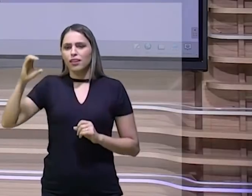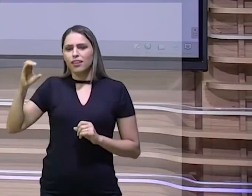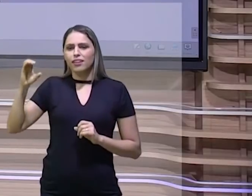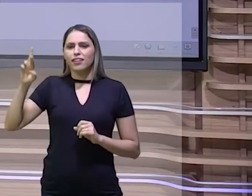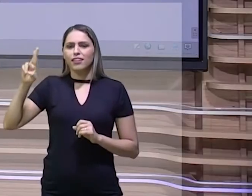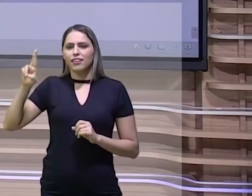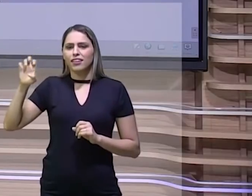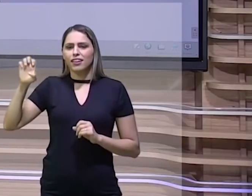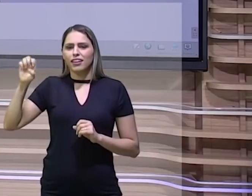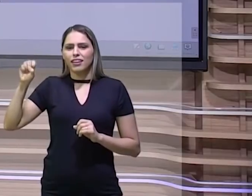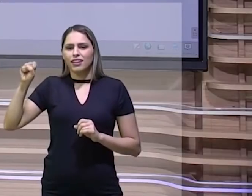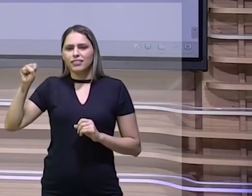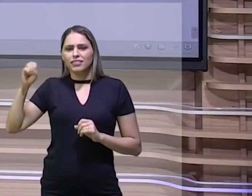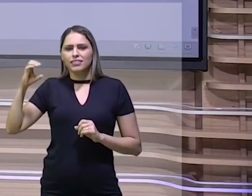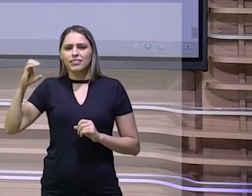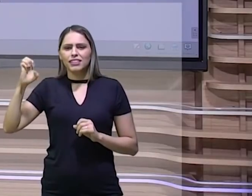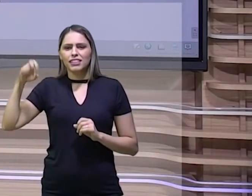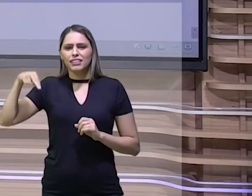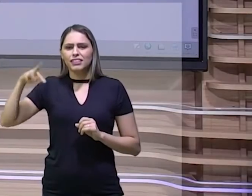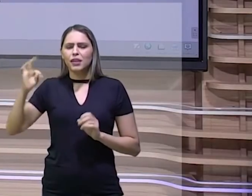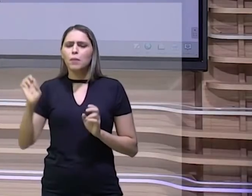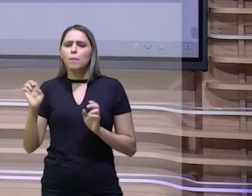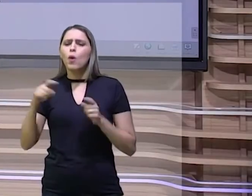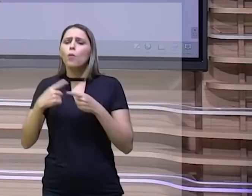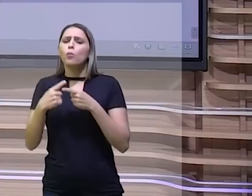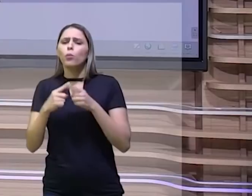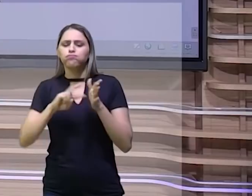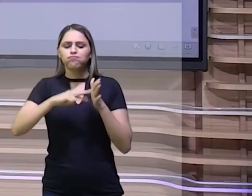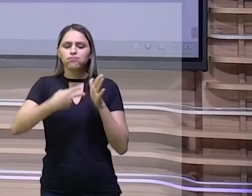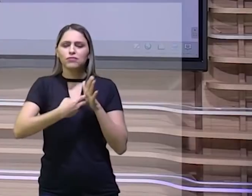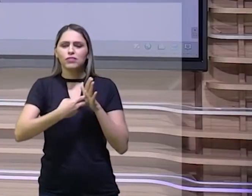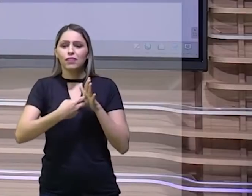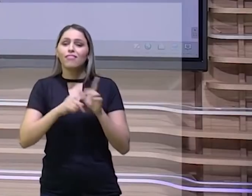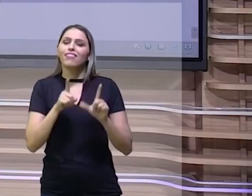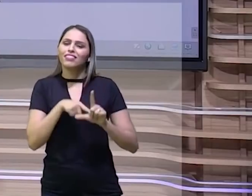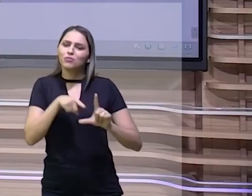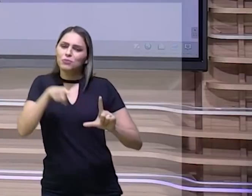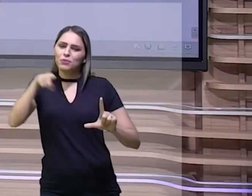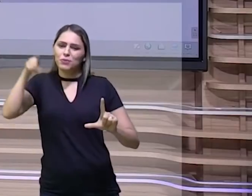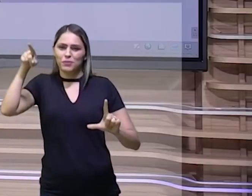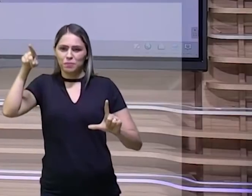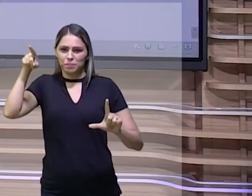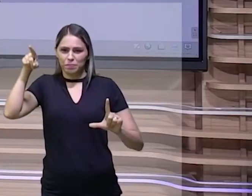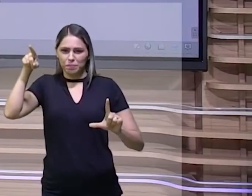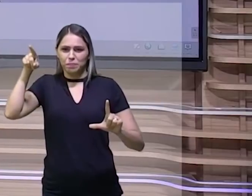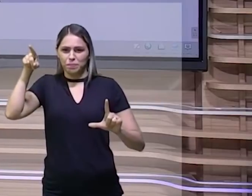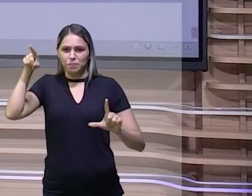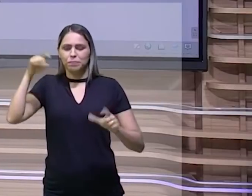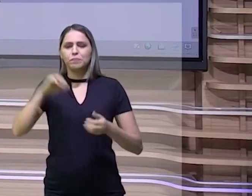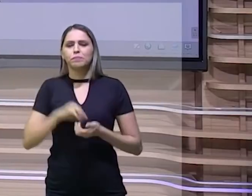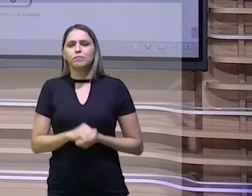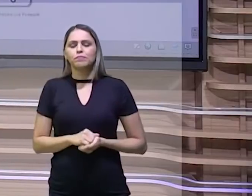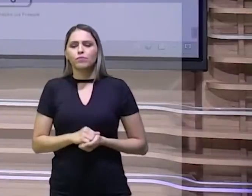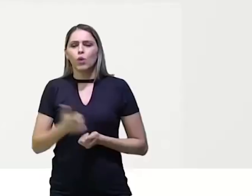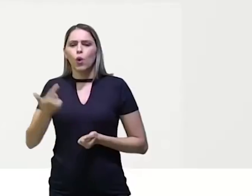crescente. Vai crescendo. No nosso próximo exemplo,